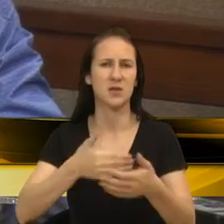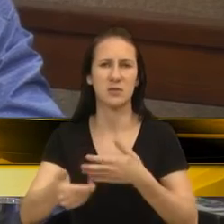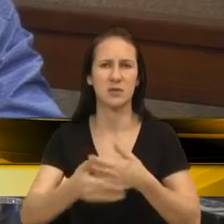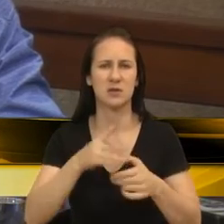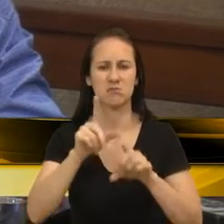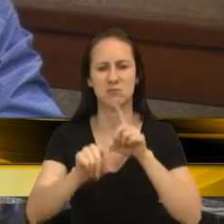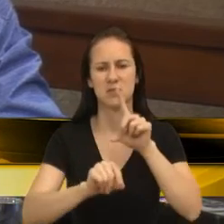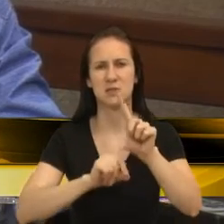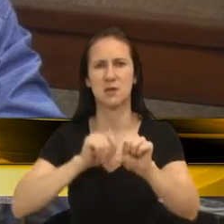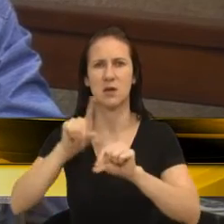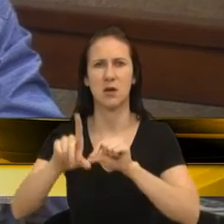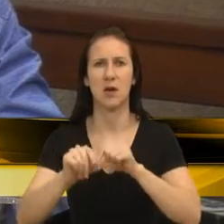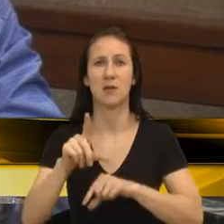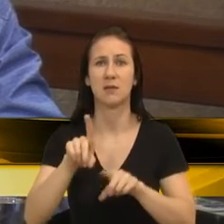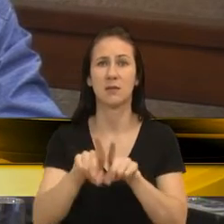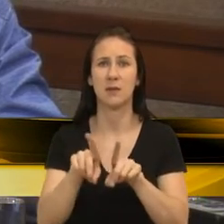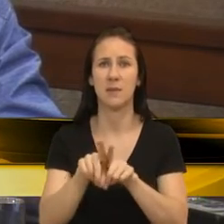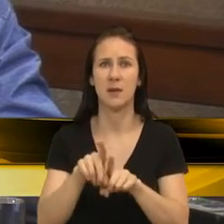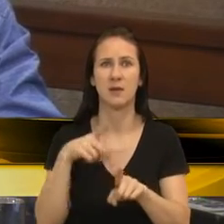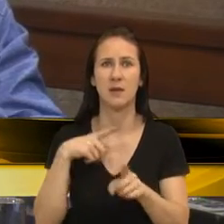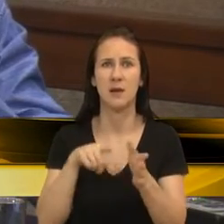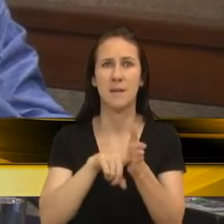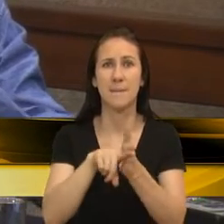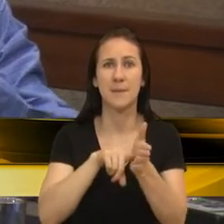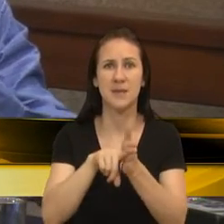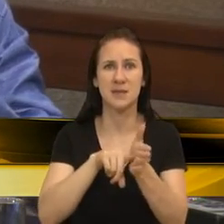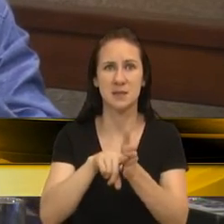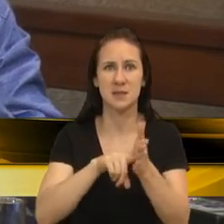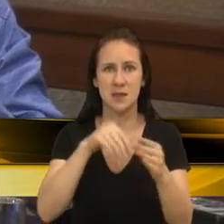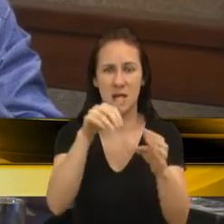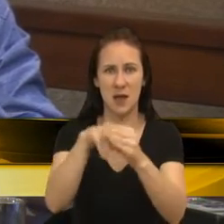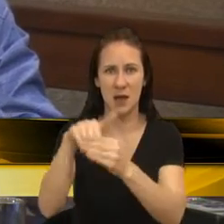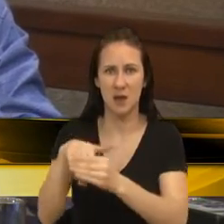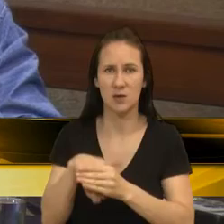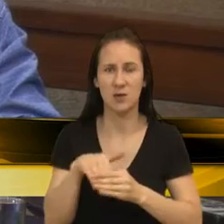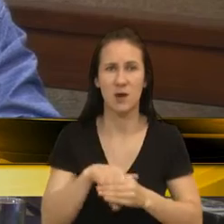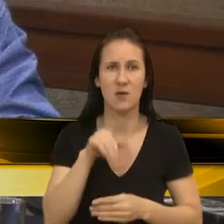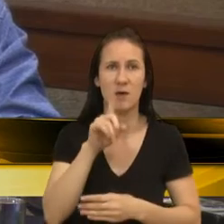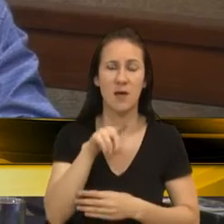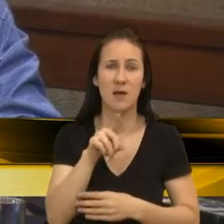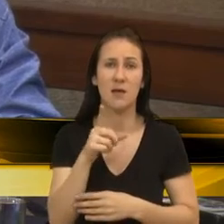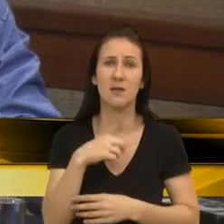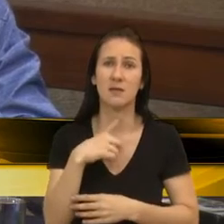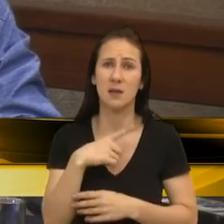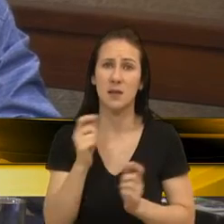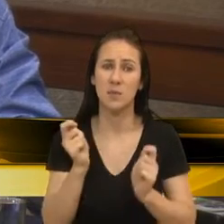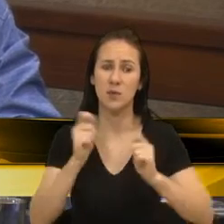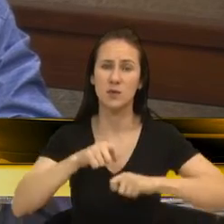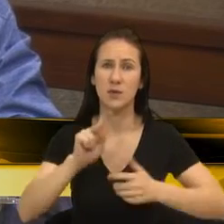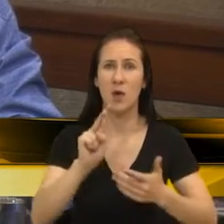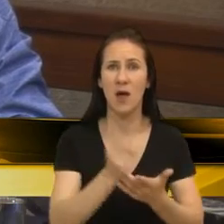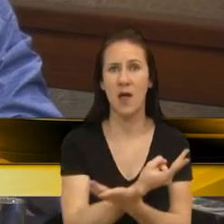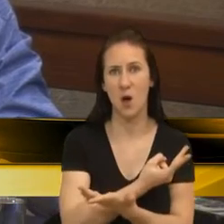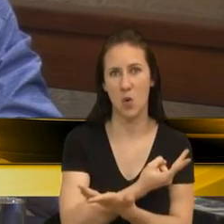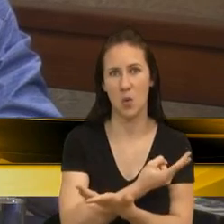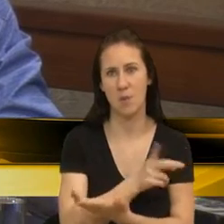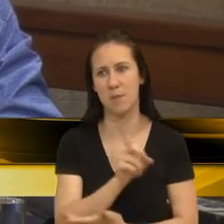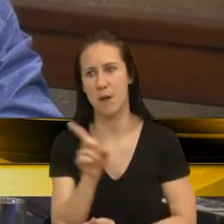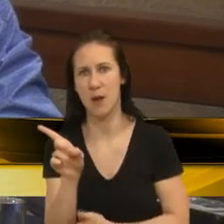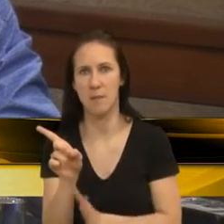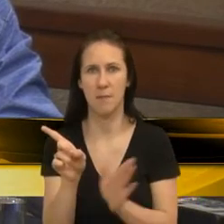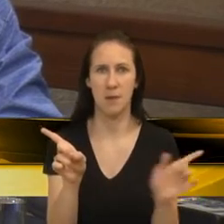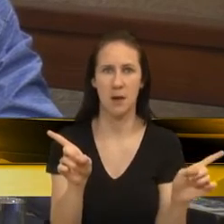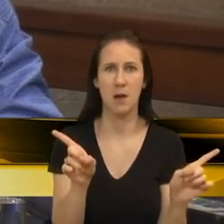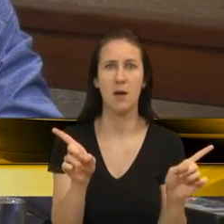Pesquisa, até eleitoral, qualquer pesquisa é um parâmetro que tem uma margem de erro para um lado e para o outro. Vereadora. Tem um caso